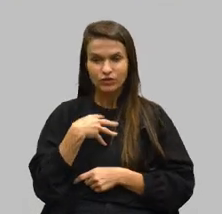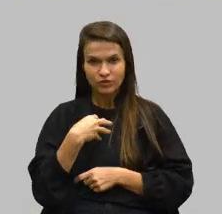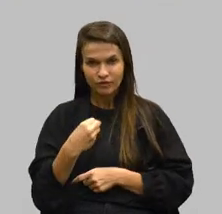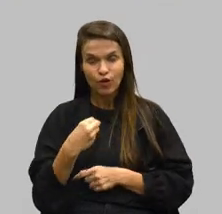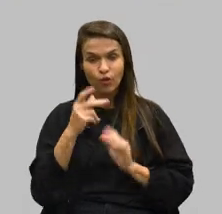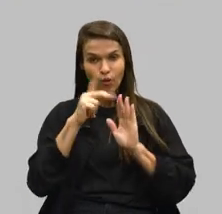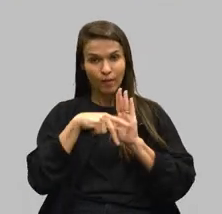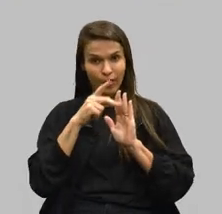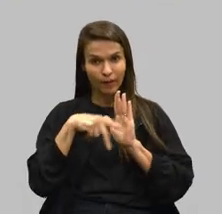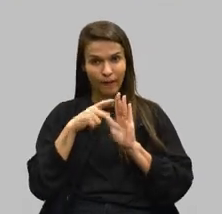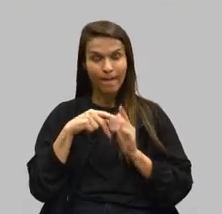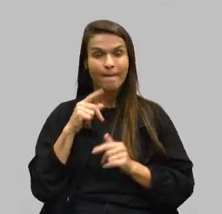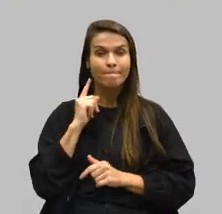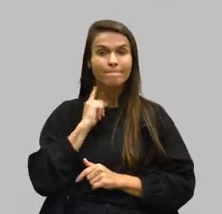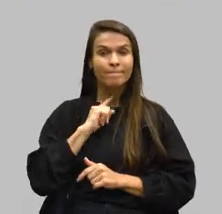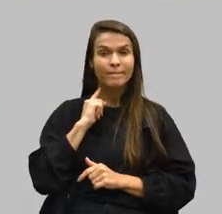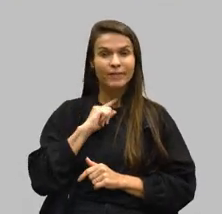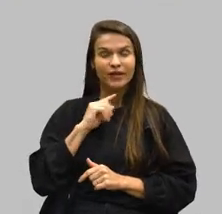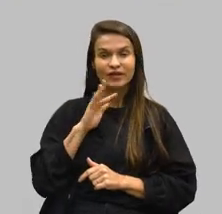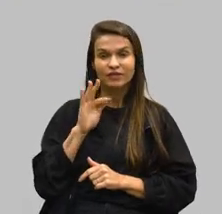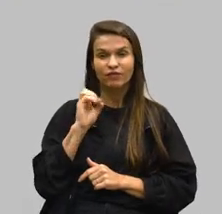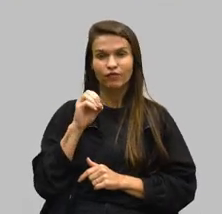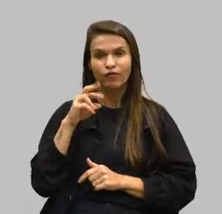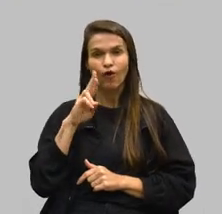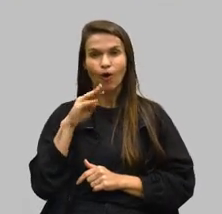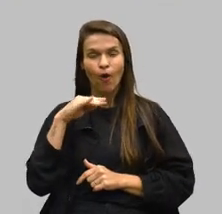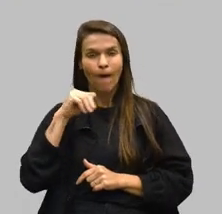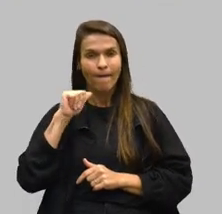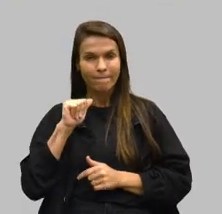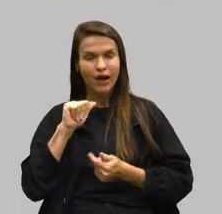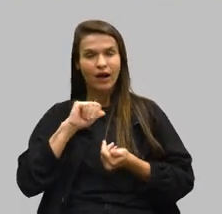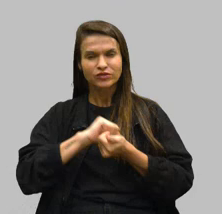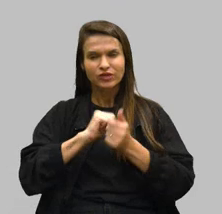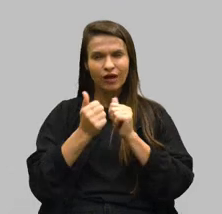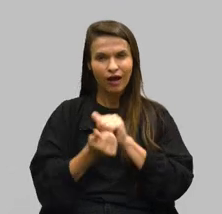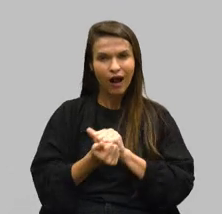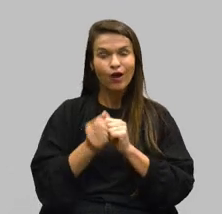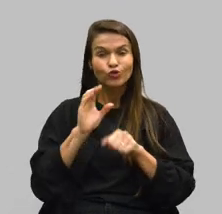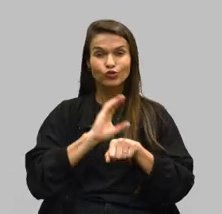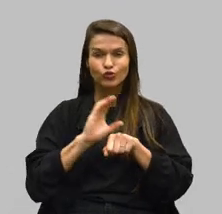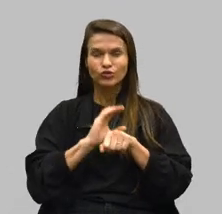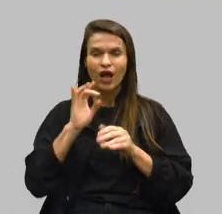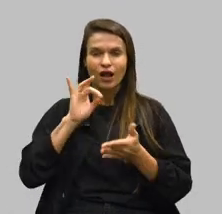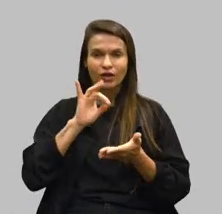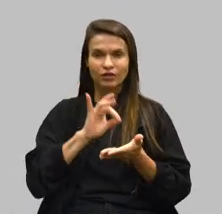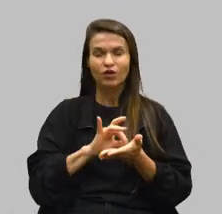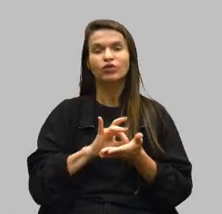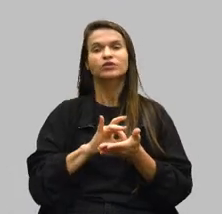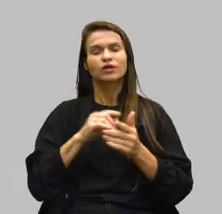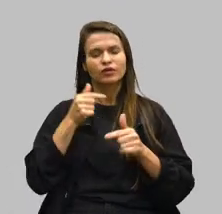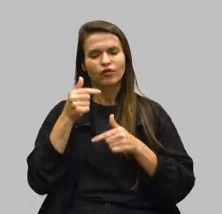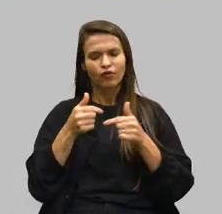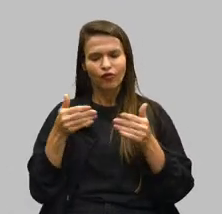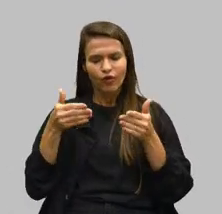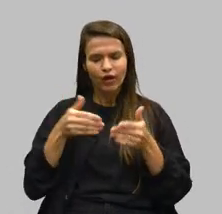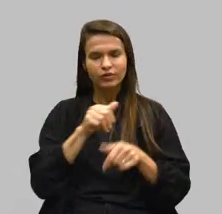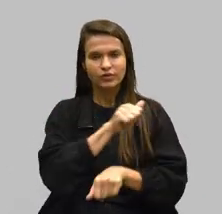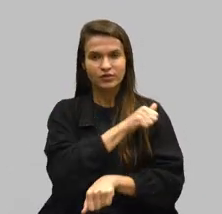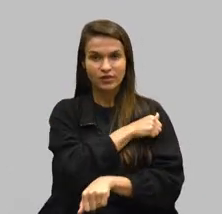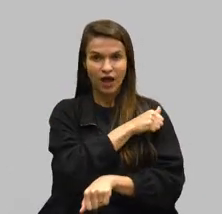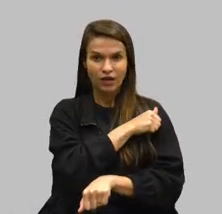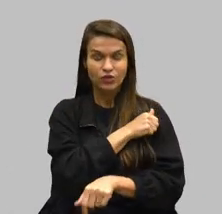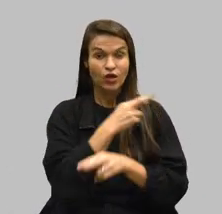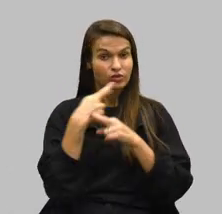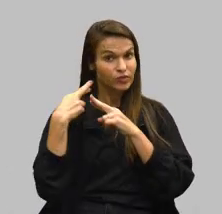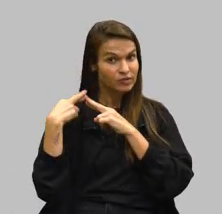programa Minas forma é que nós conseguimos adequar os cursos à realidade trazendo trabalhando para esses alunos é